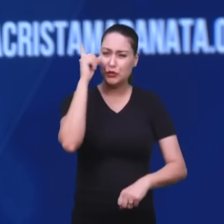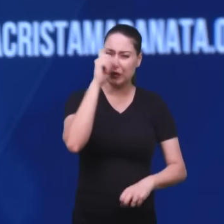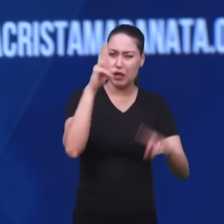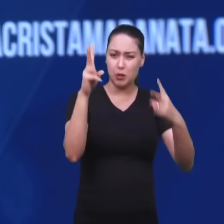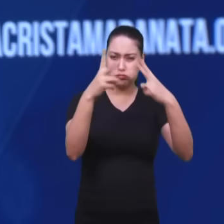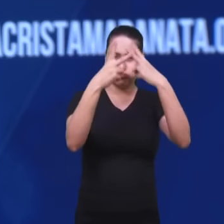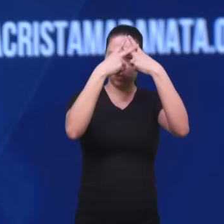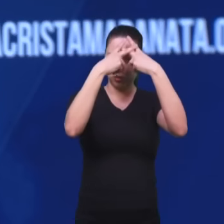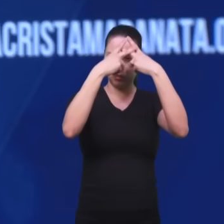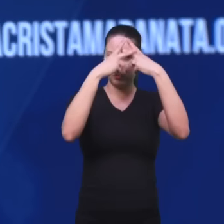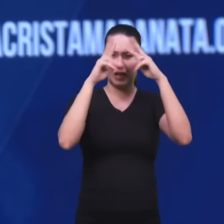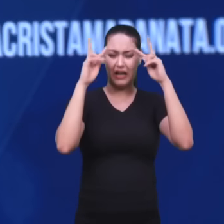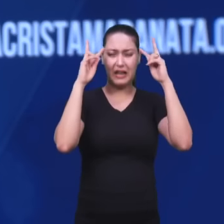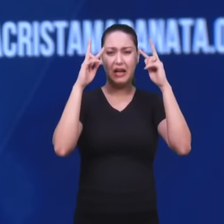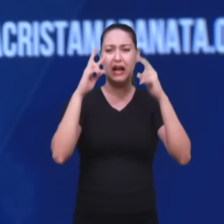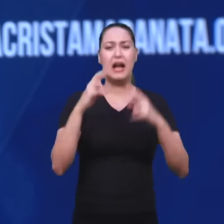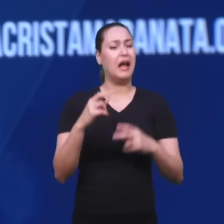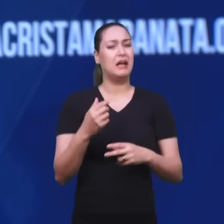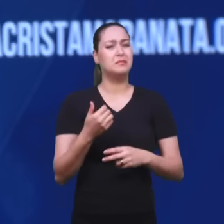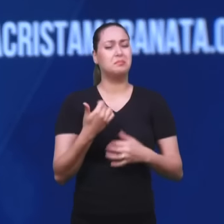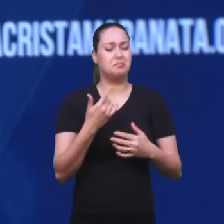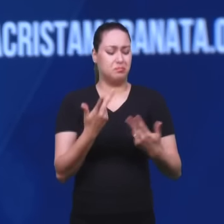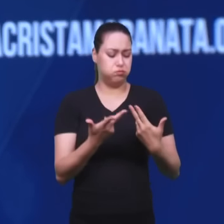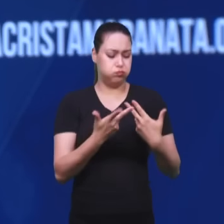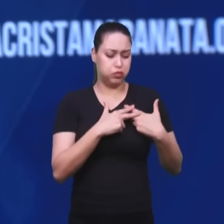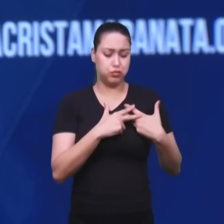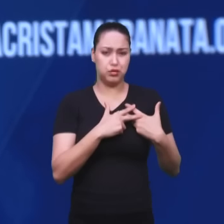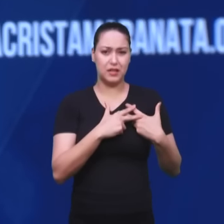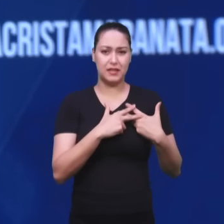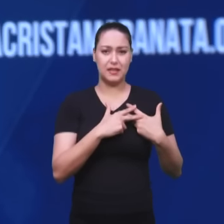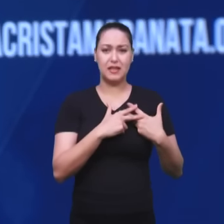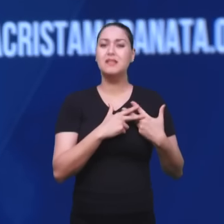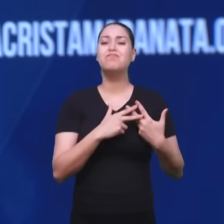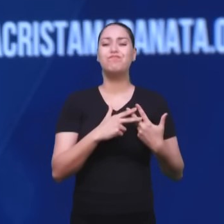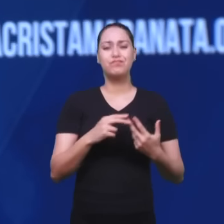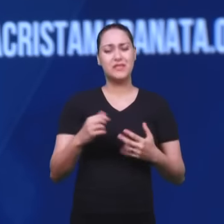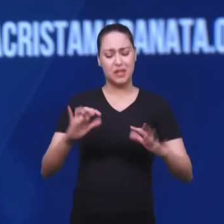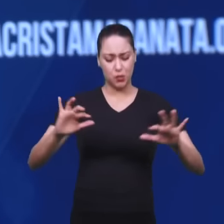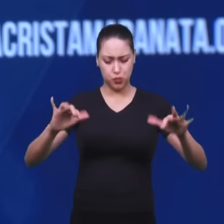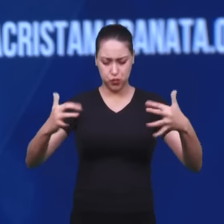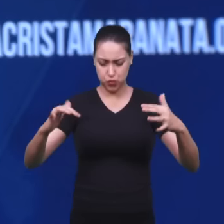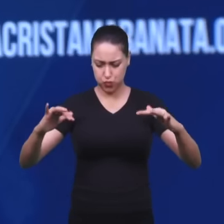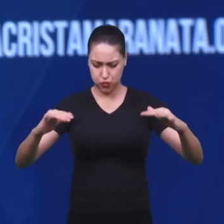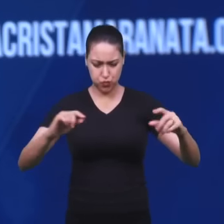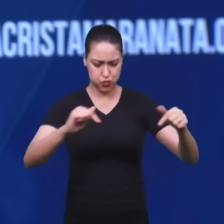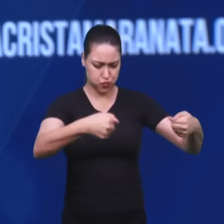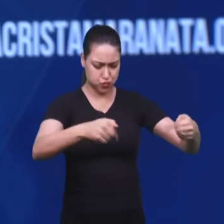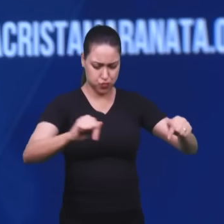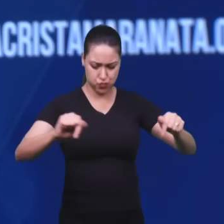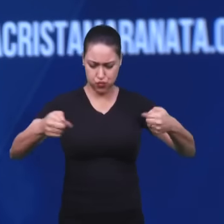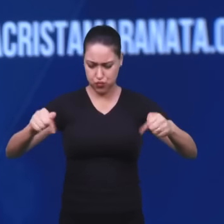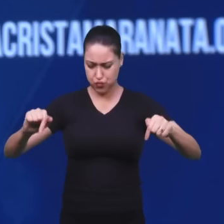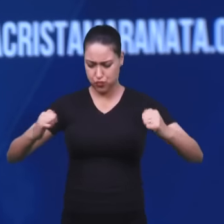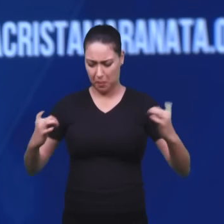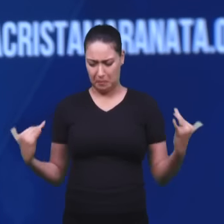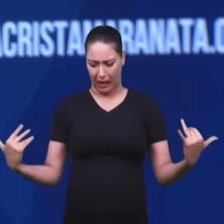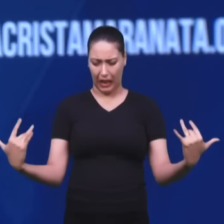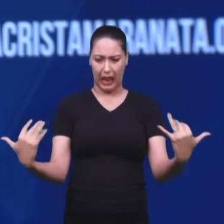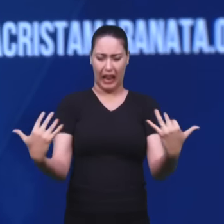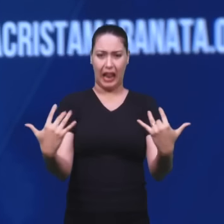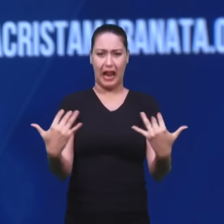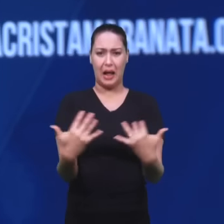Envolvidos Por problemas Acuados Cercados Pelos adversários Pelos sentimentos